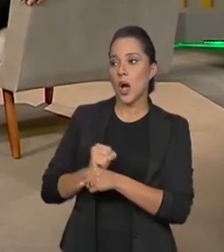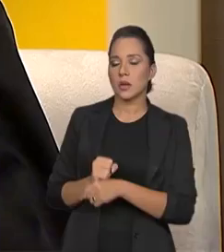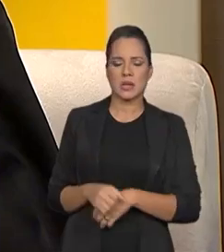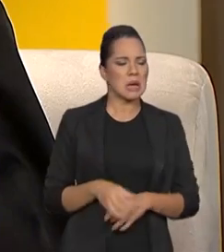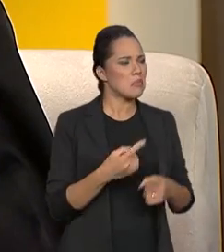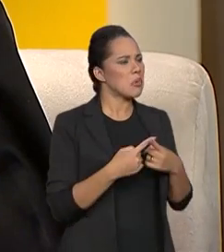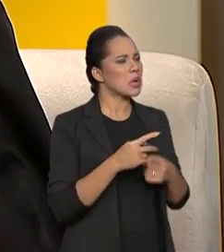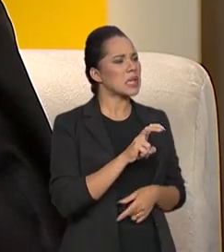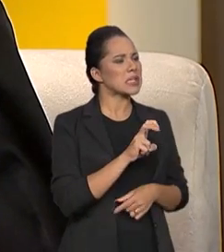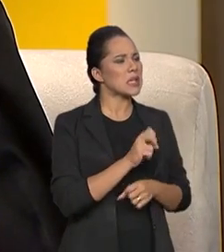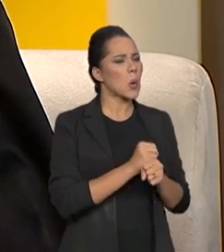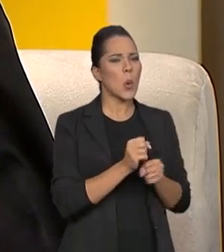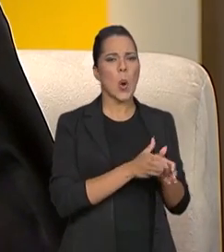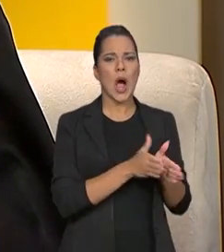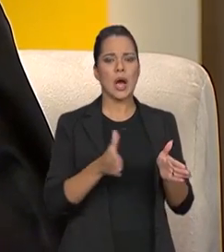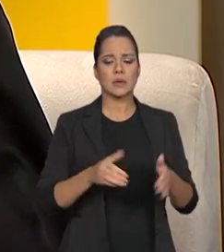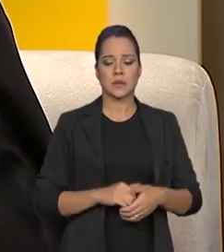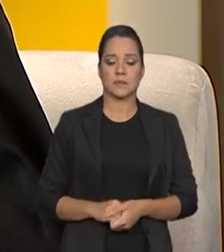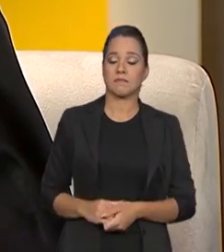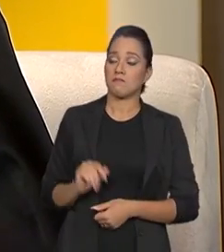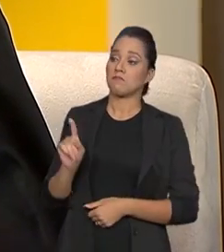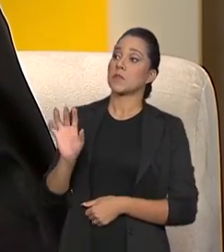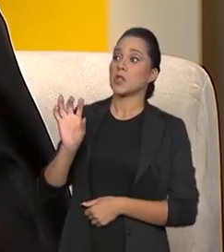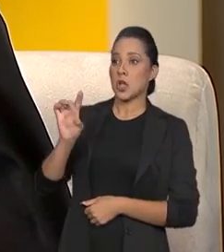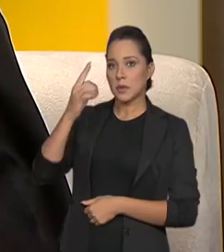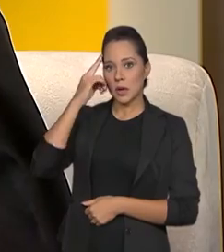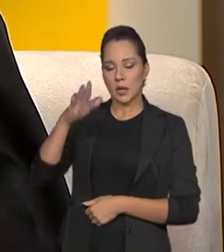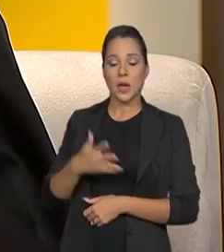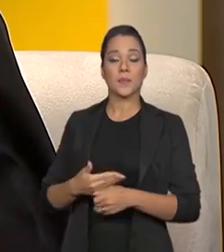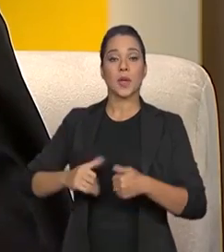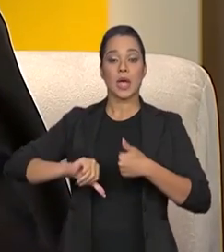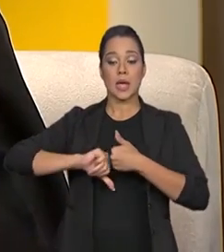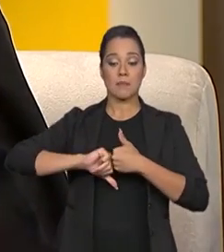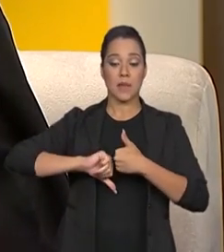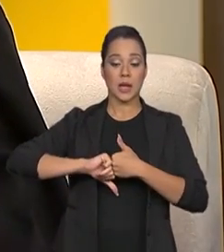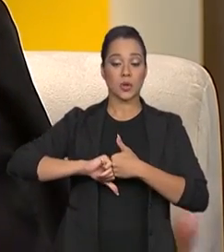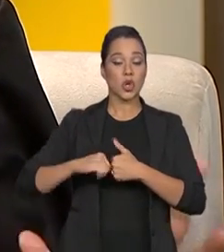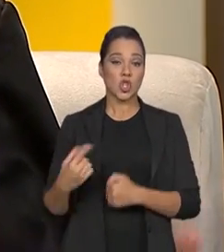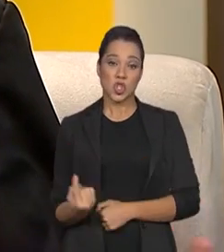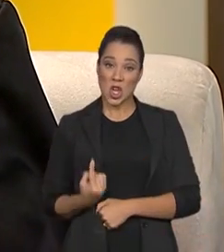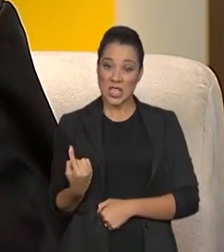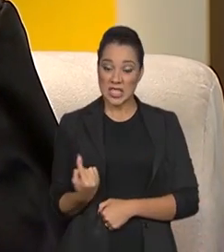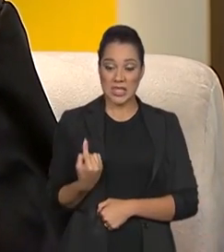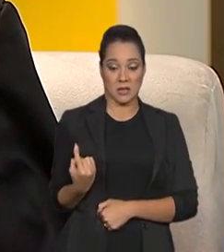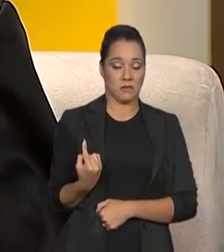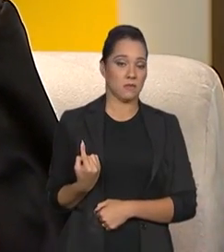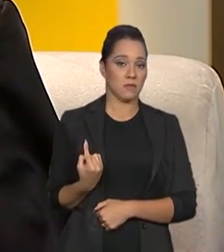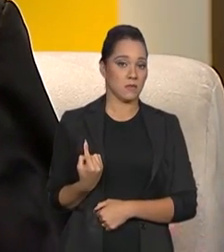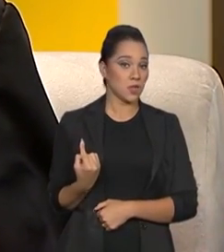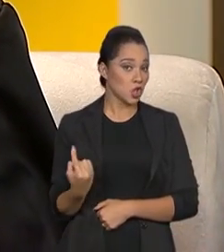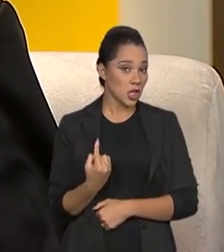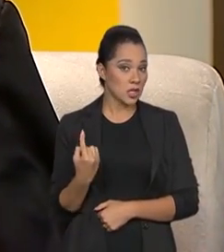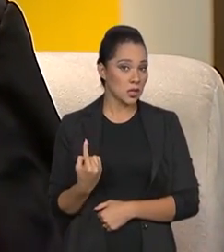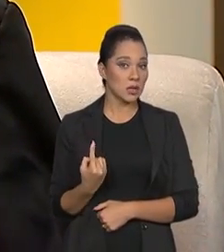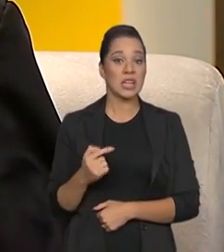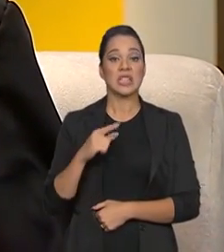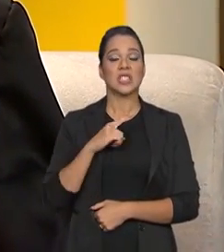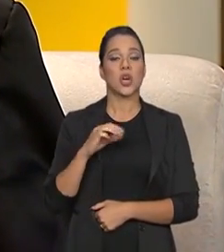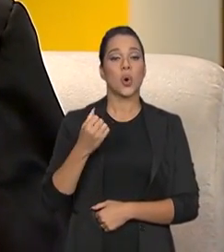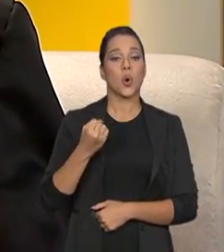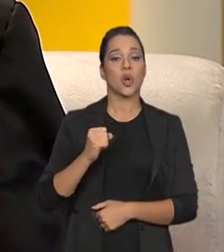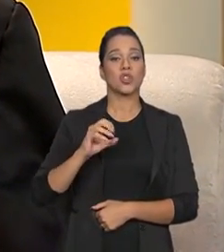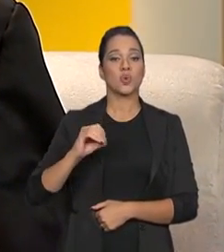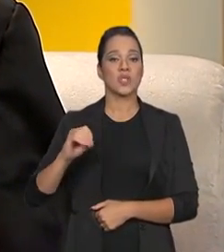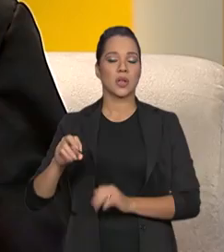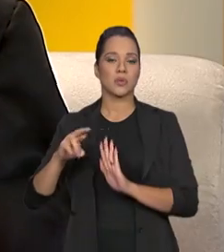porque nós temos olha só só para ter uma ideia o Inmetro sozinho sem contar as agências reguladoras né o Inmetro tinha cerca